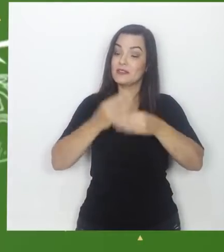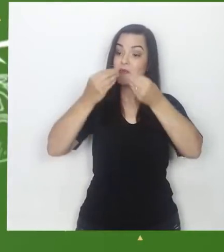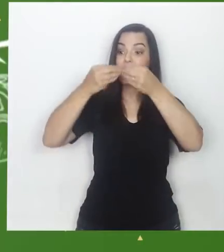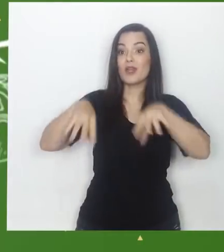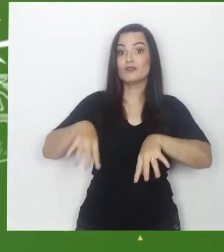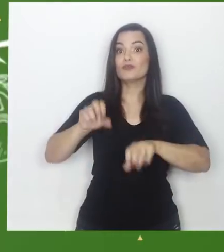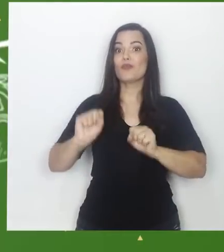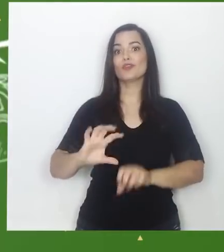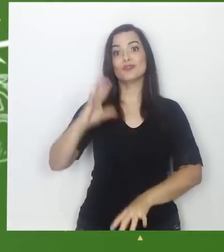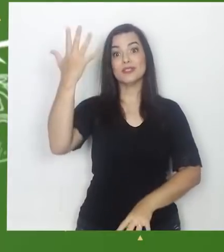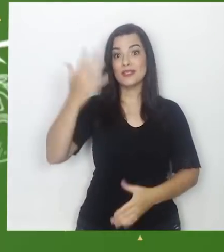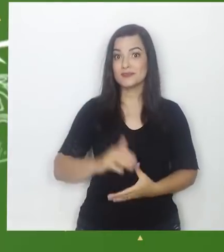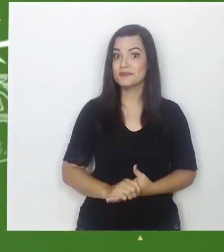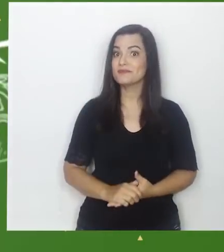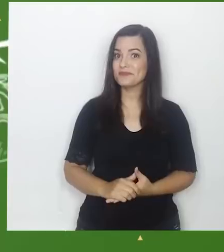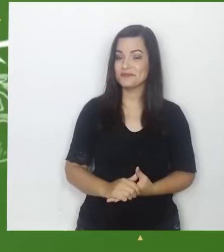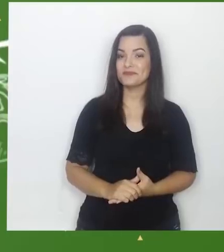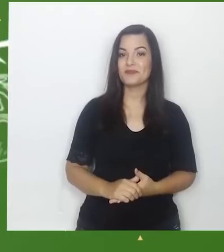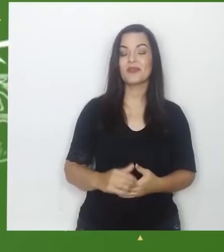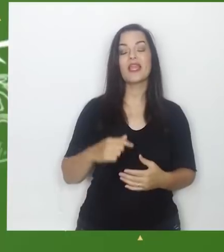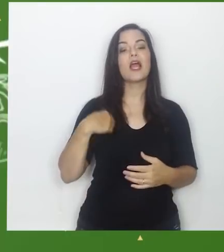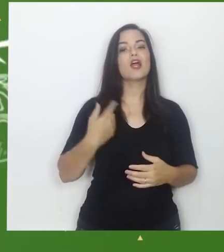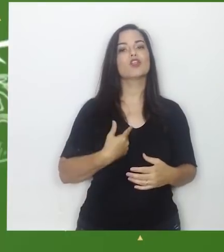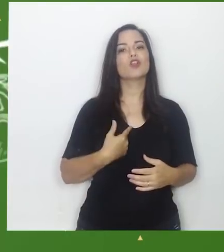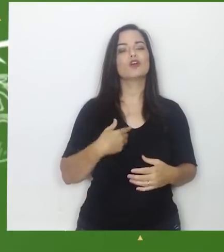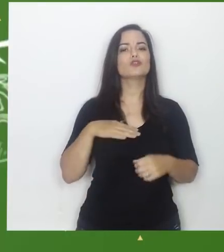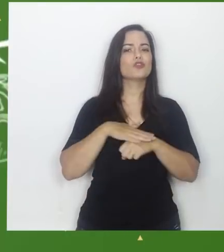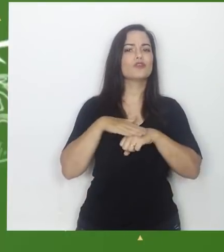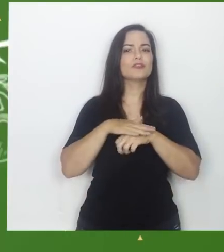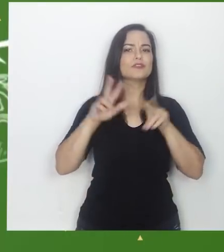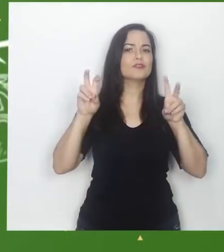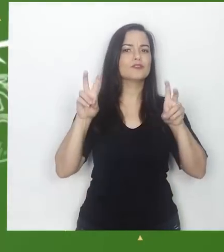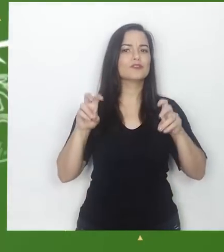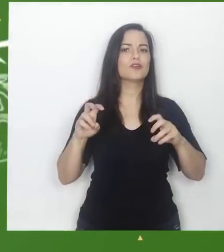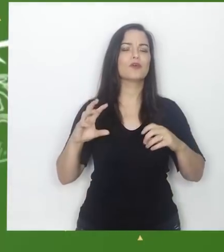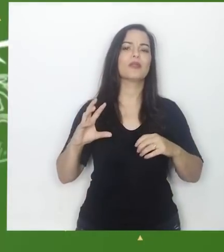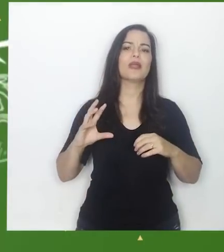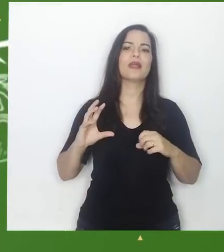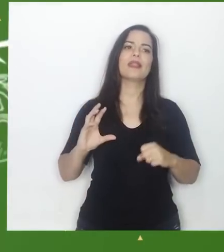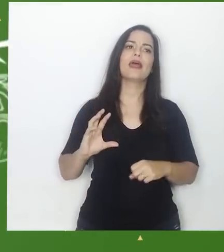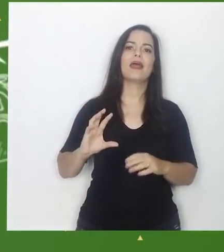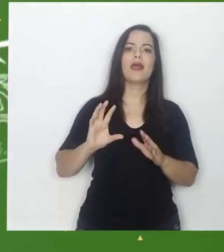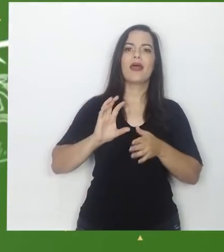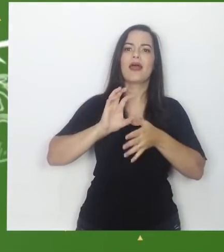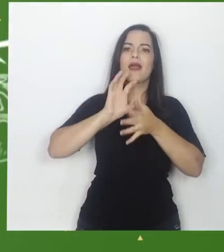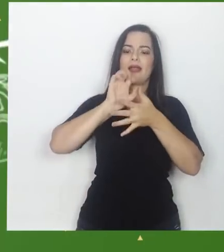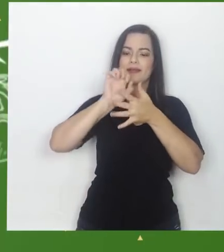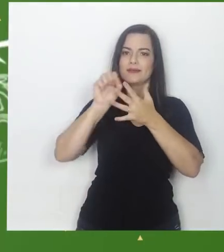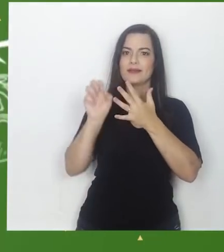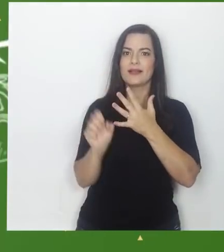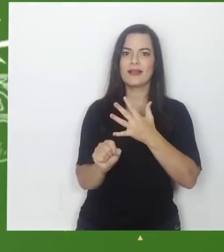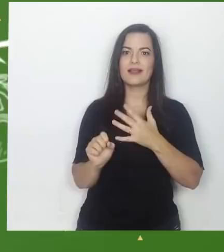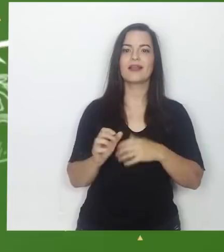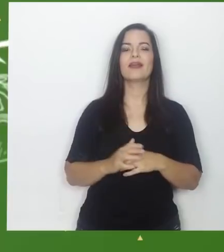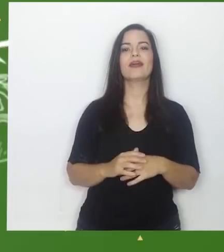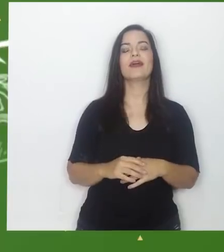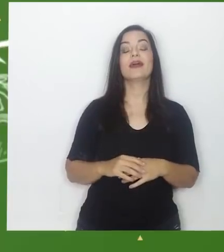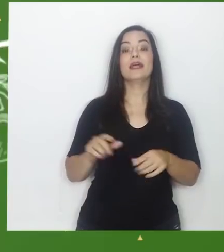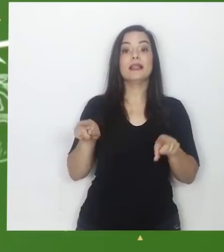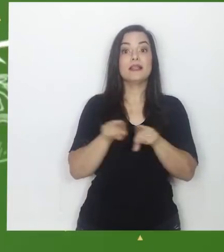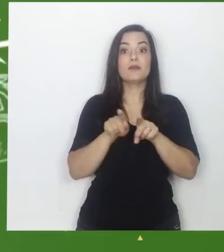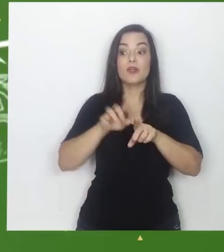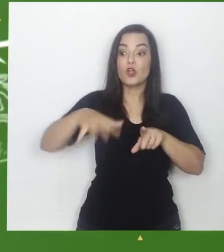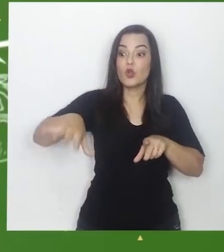Falamos sobre cadeias alimentares, falamos também sobre a diferença entre ambientes naturais,